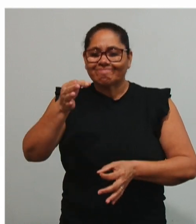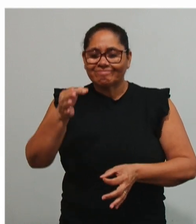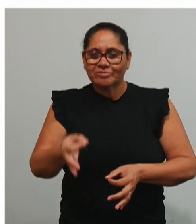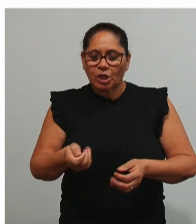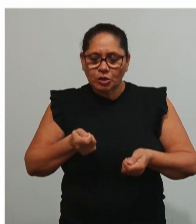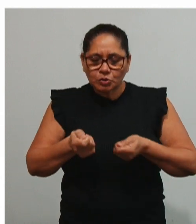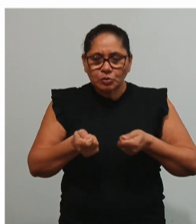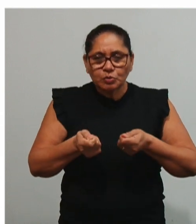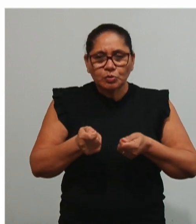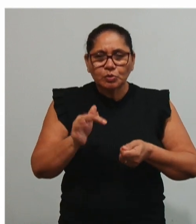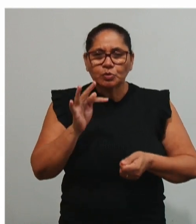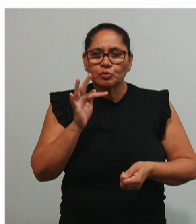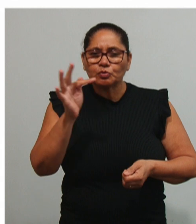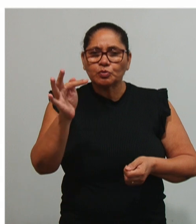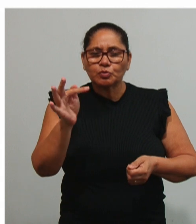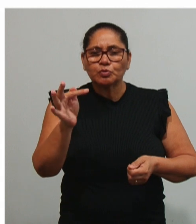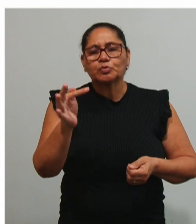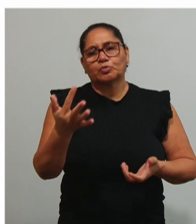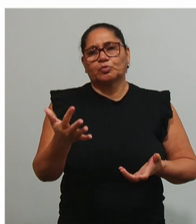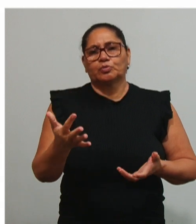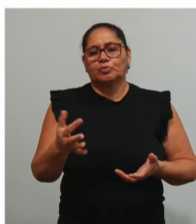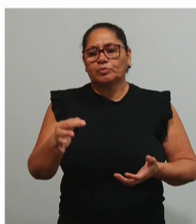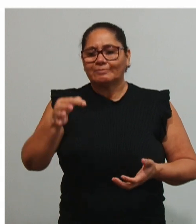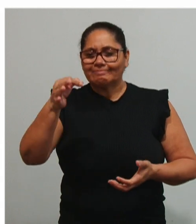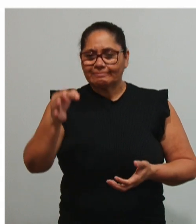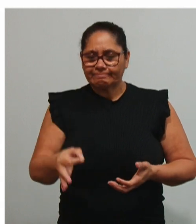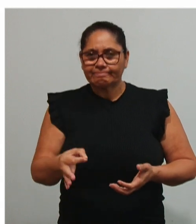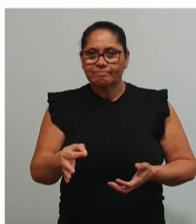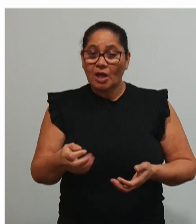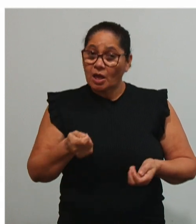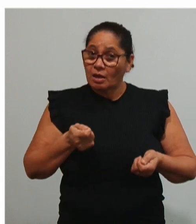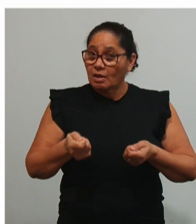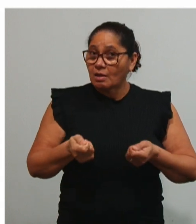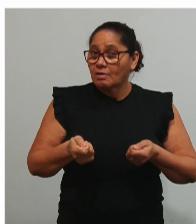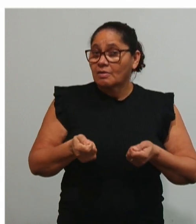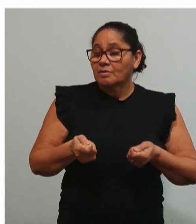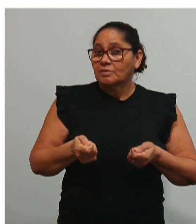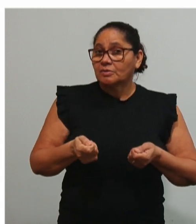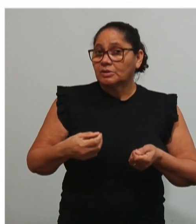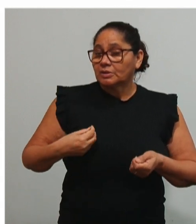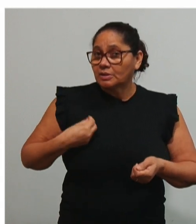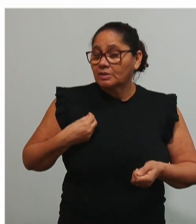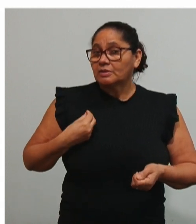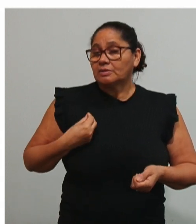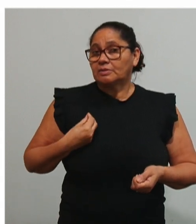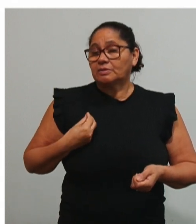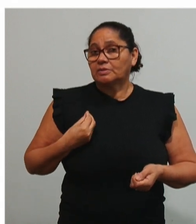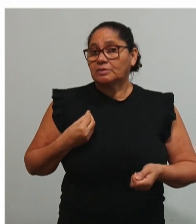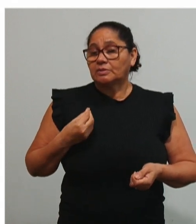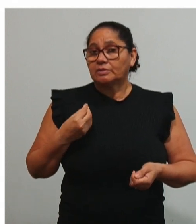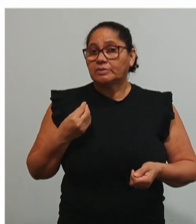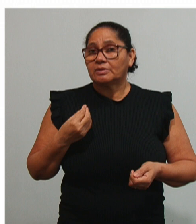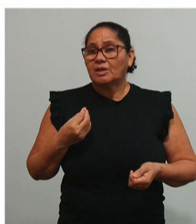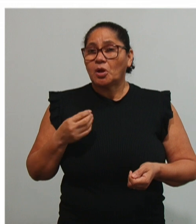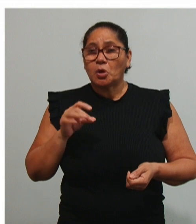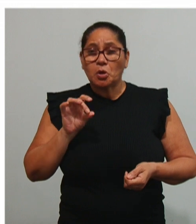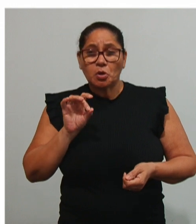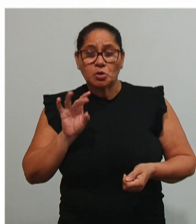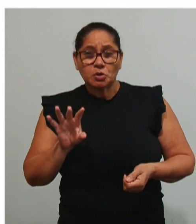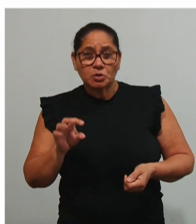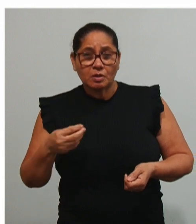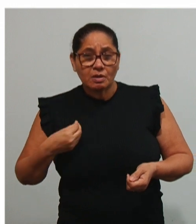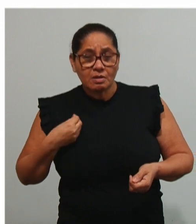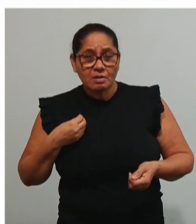controlar o futuro de uma organização? Esse controle, ele realmente existe, ele só existe se